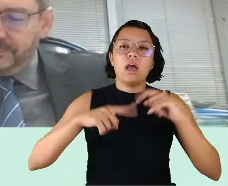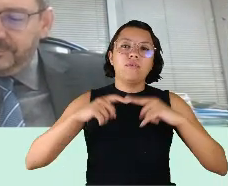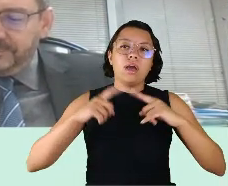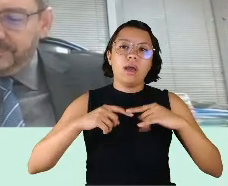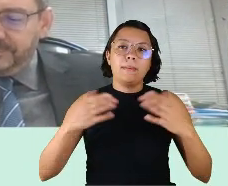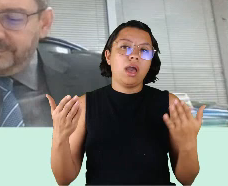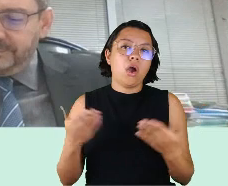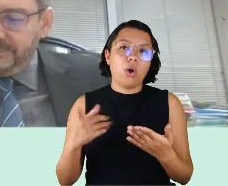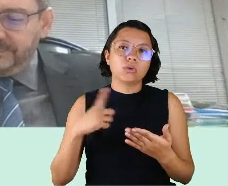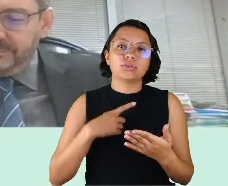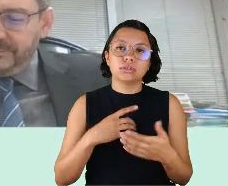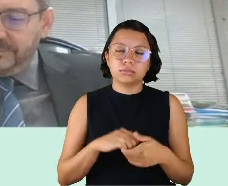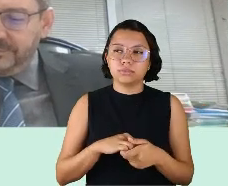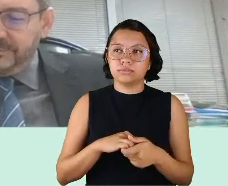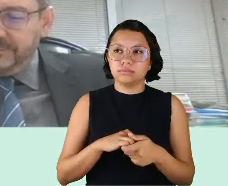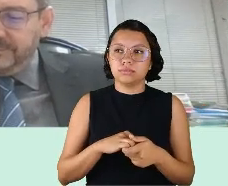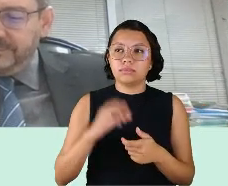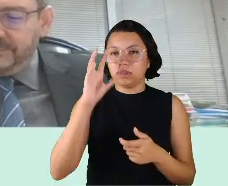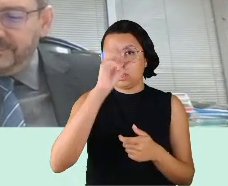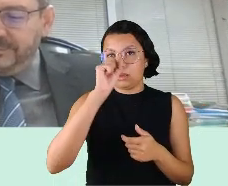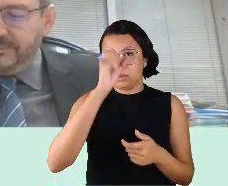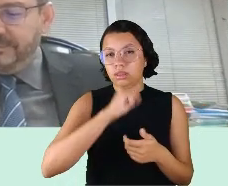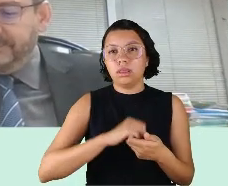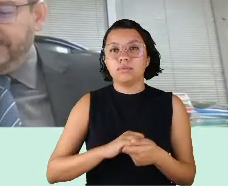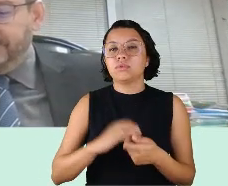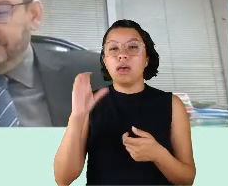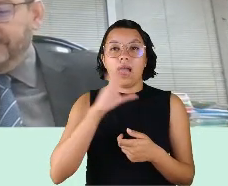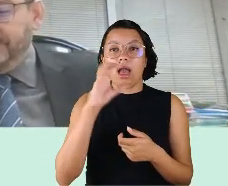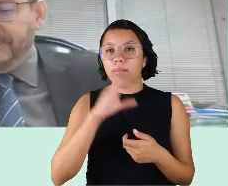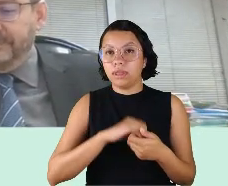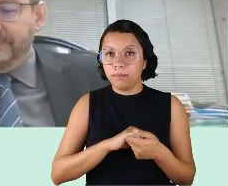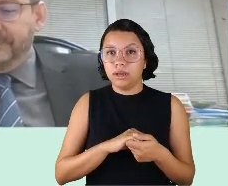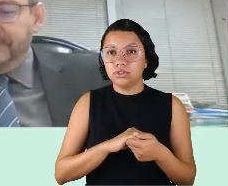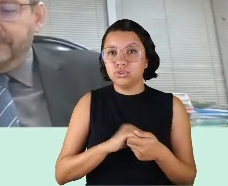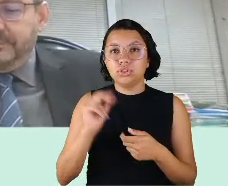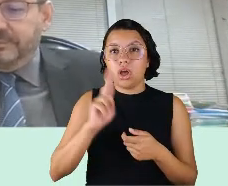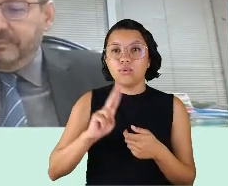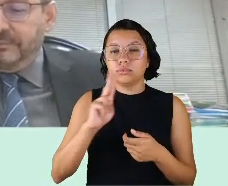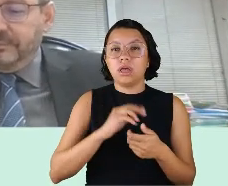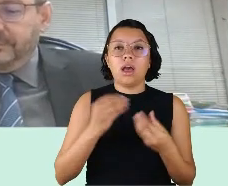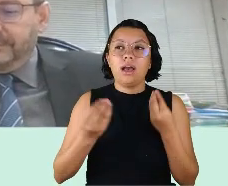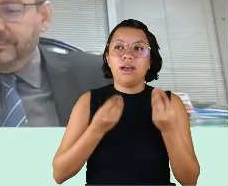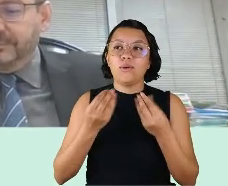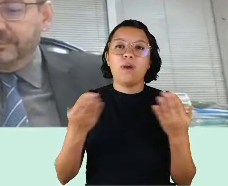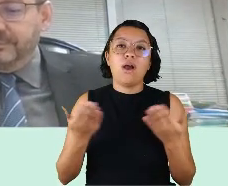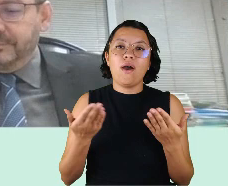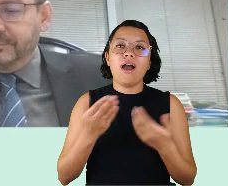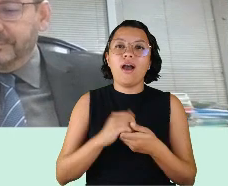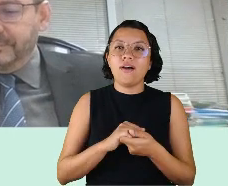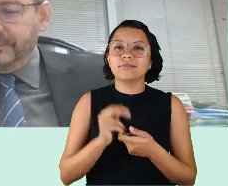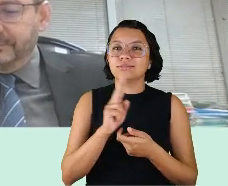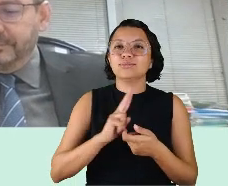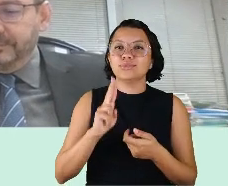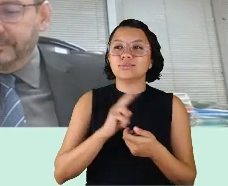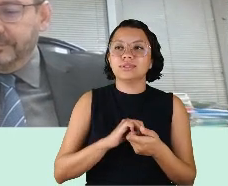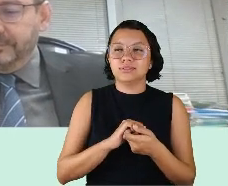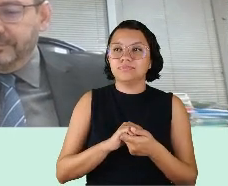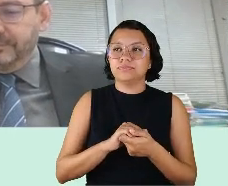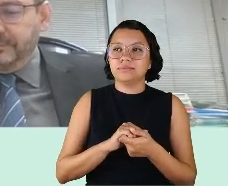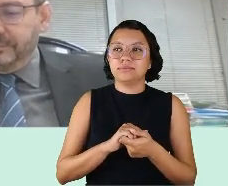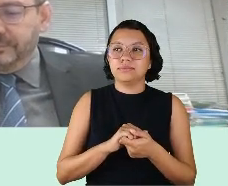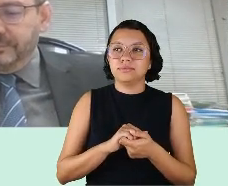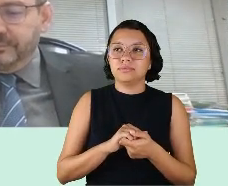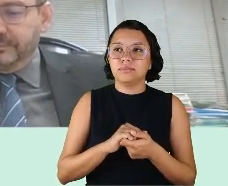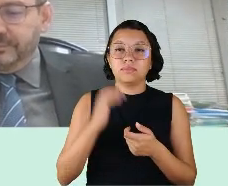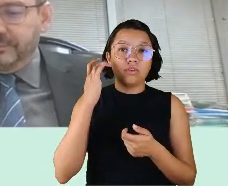essas ferramentas que hoje nós temos e aprendemos rapidamente a utilizá-las, como agora também estamos utilizando,